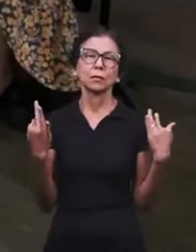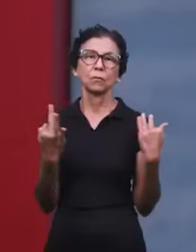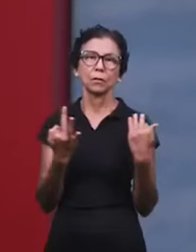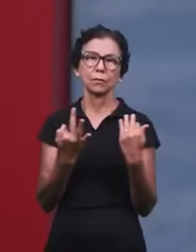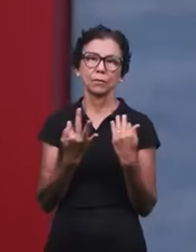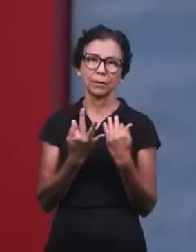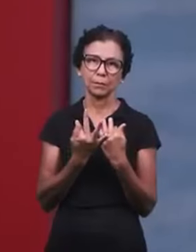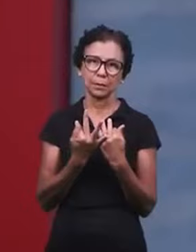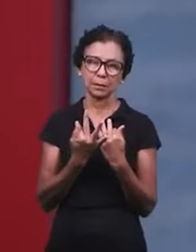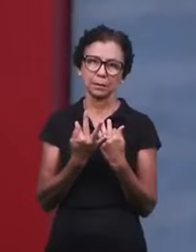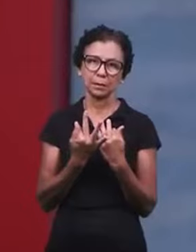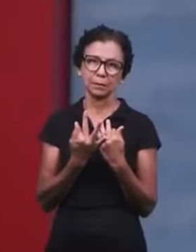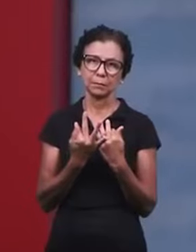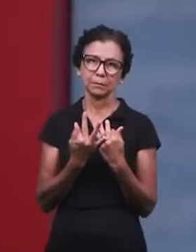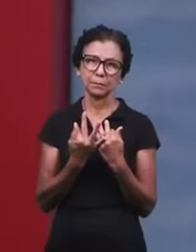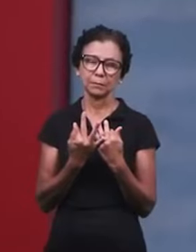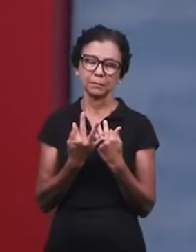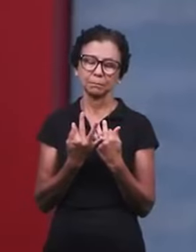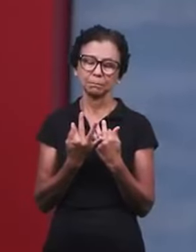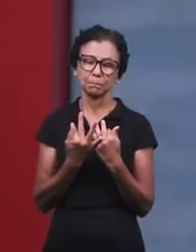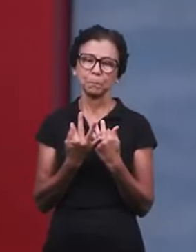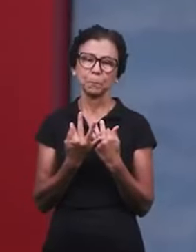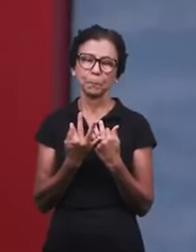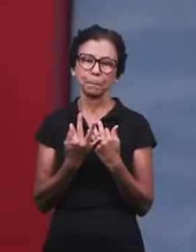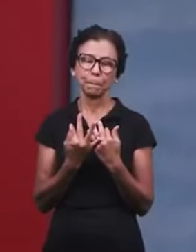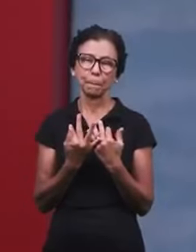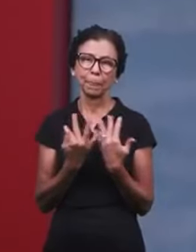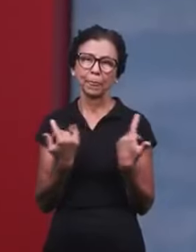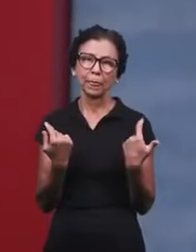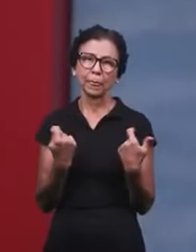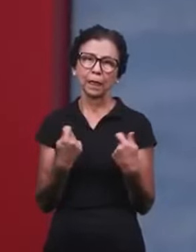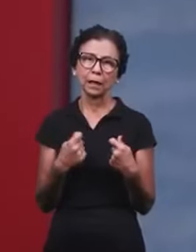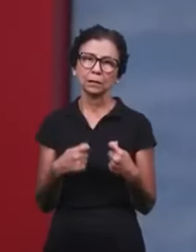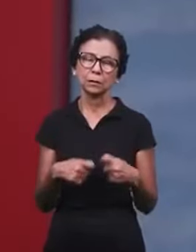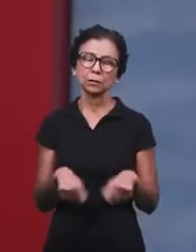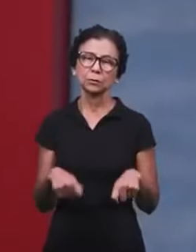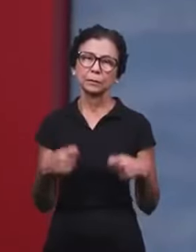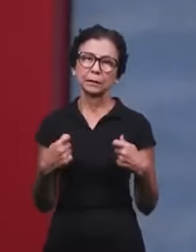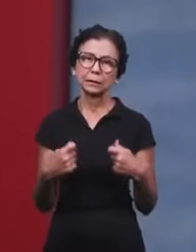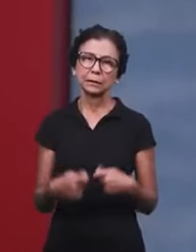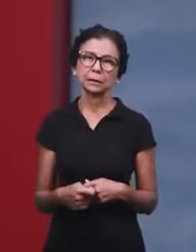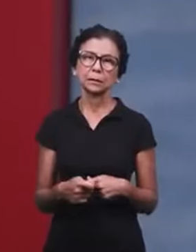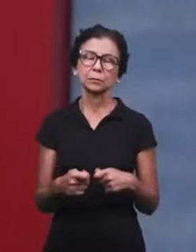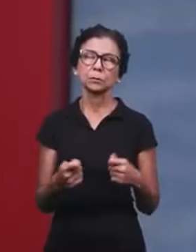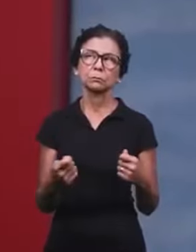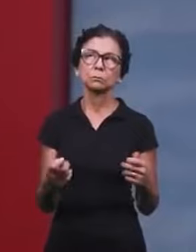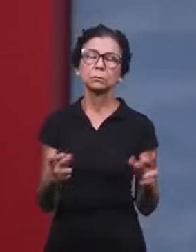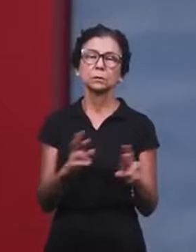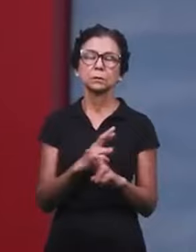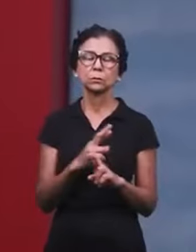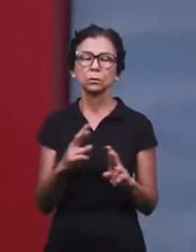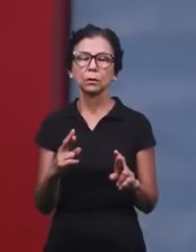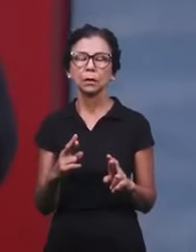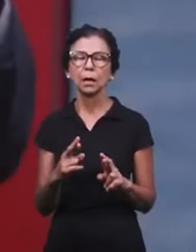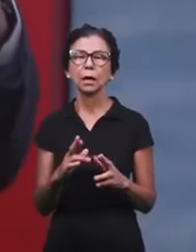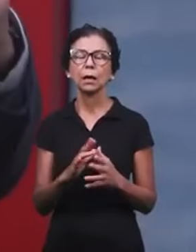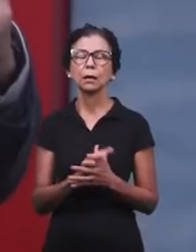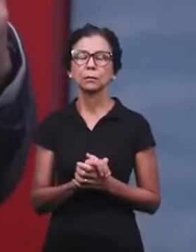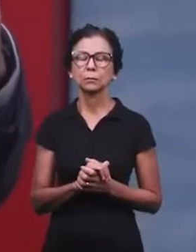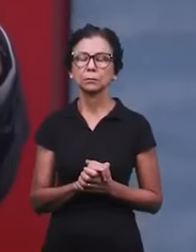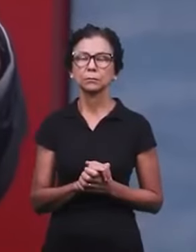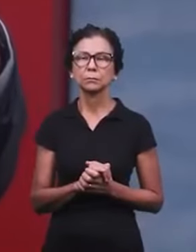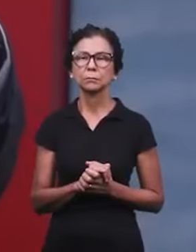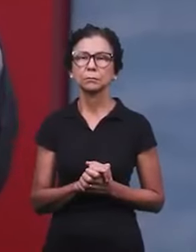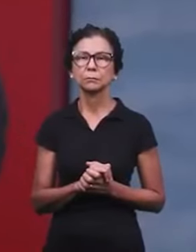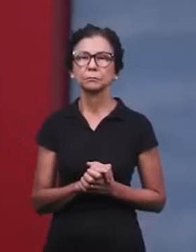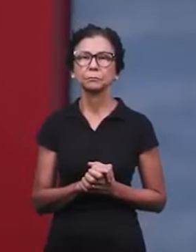tudo com essas pessoas conviver ouvir porque dificilmente no plano